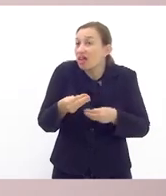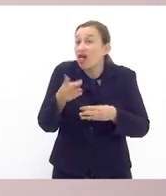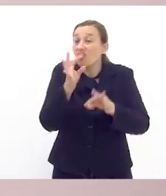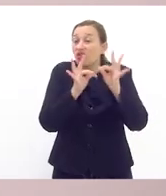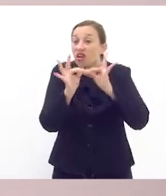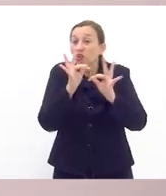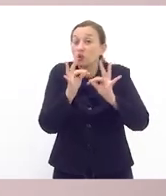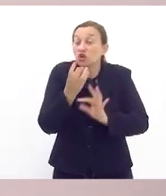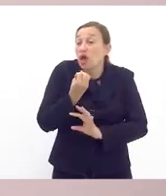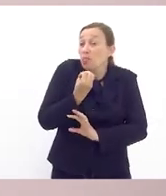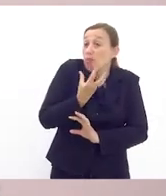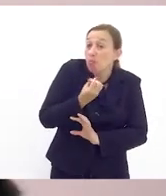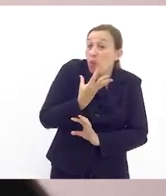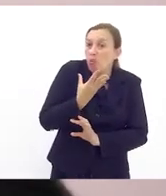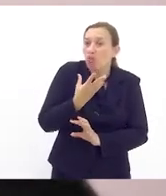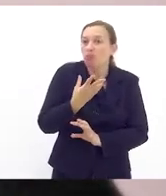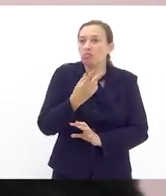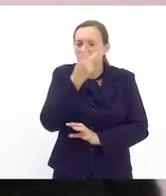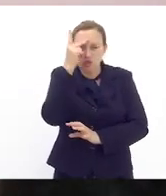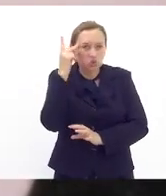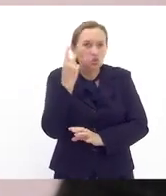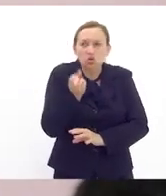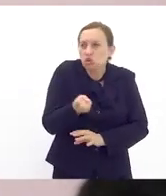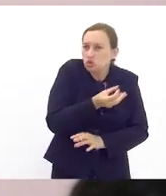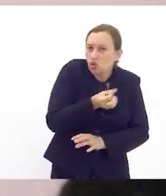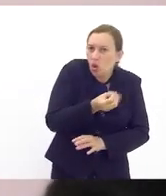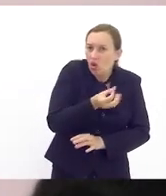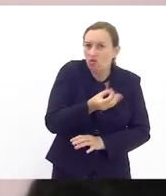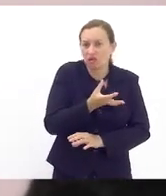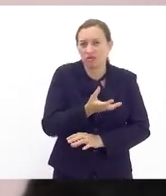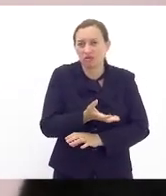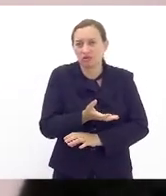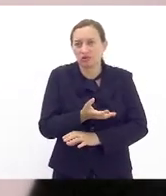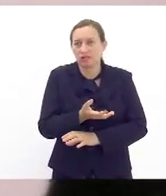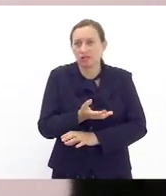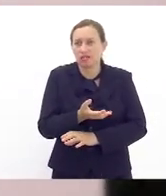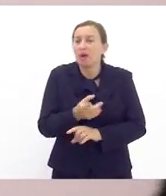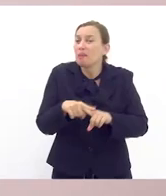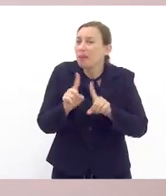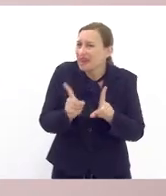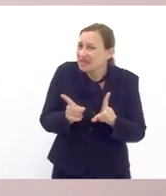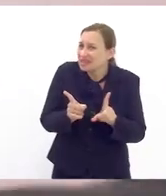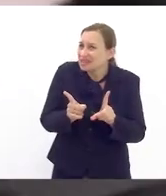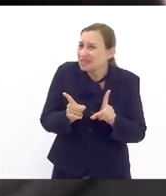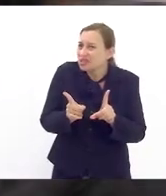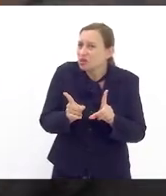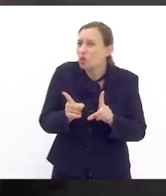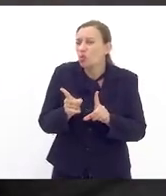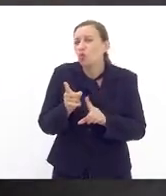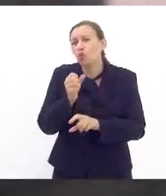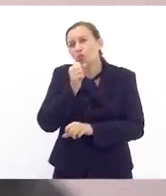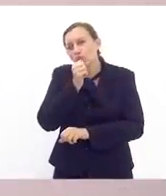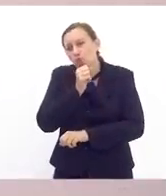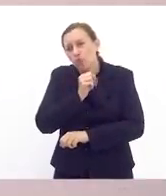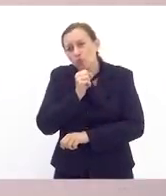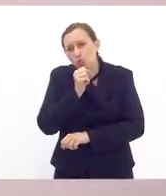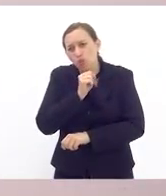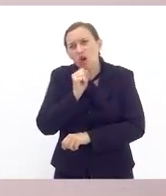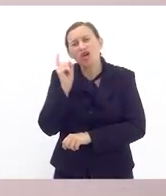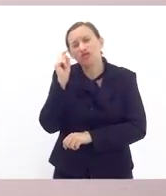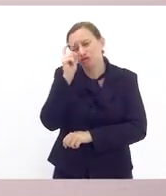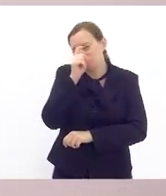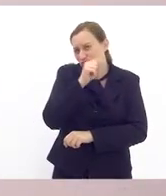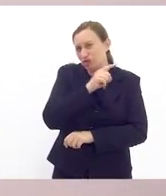é muito boa para o novinho para o novinho mas para o idoso é muito